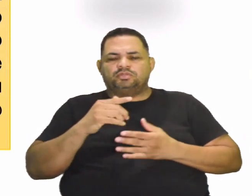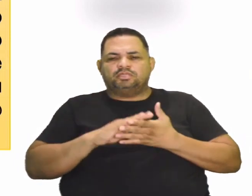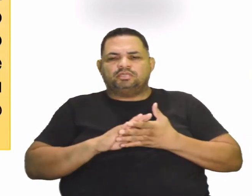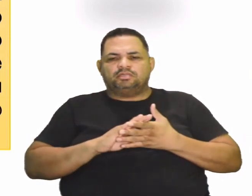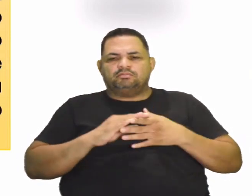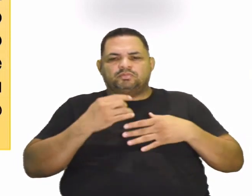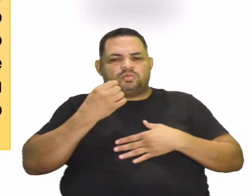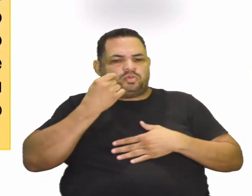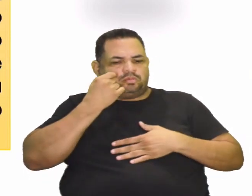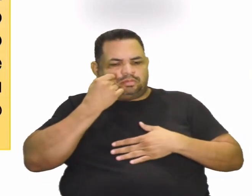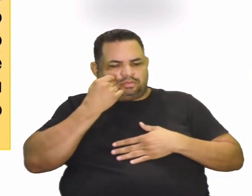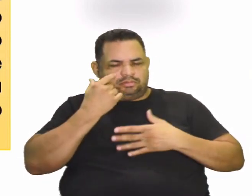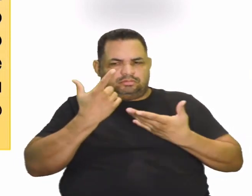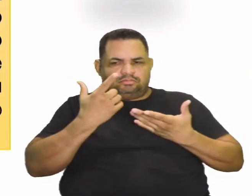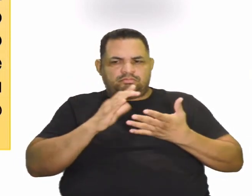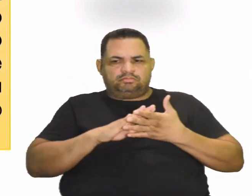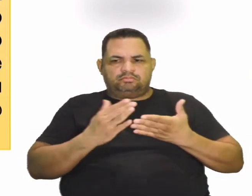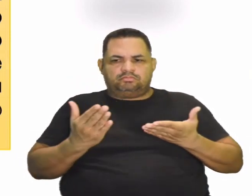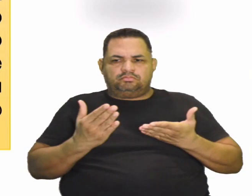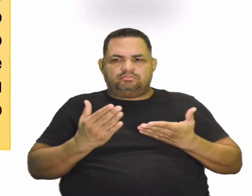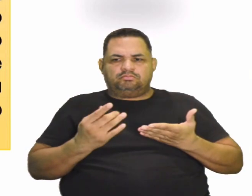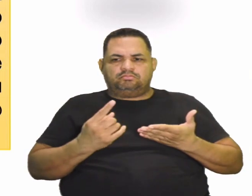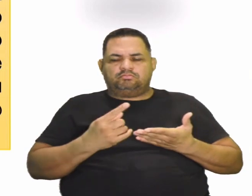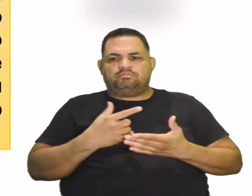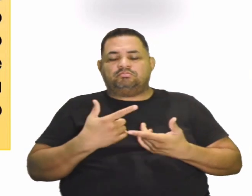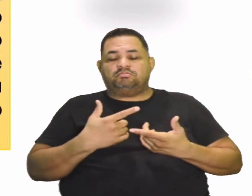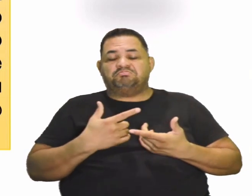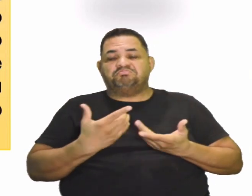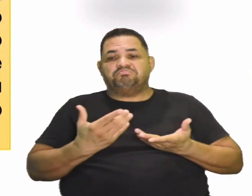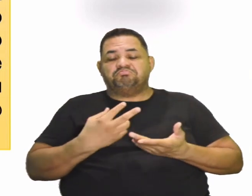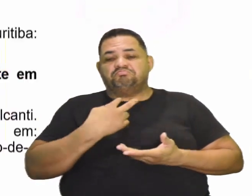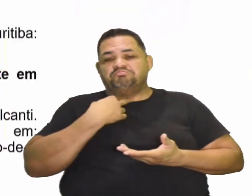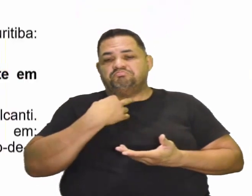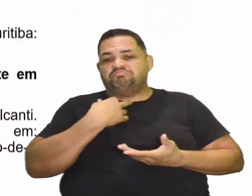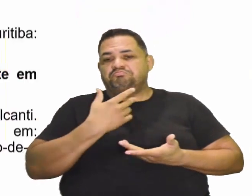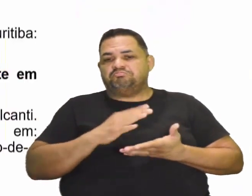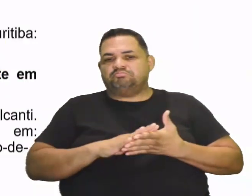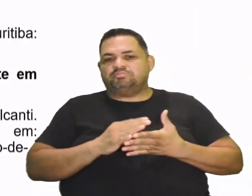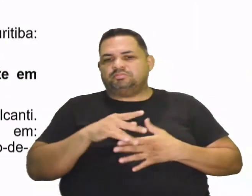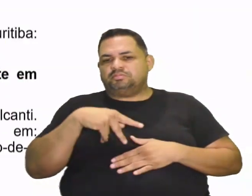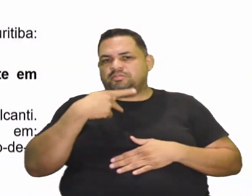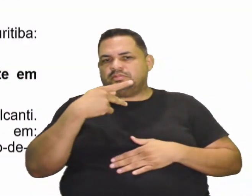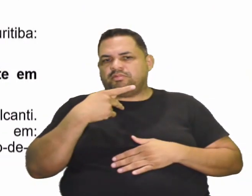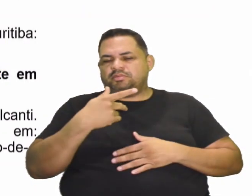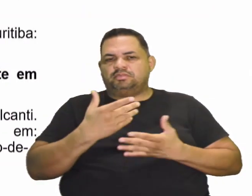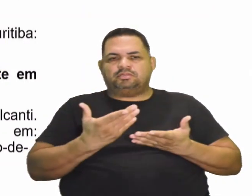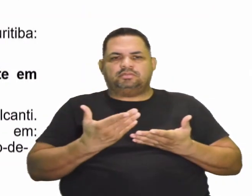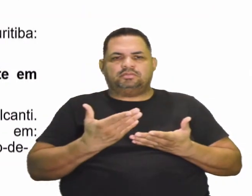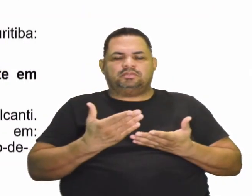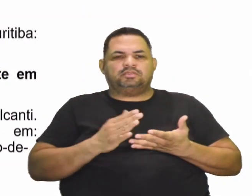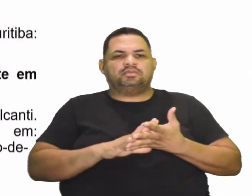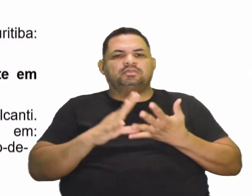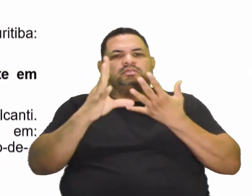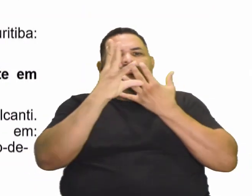desumanização, né, contra os seres humanos. Isso não podemos deixar de falar. Então, essas são as nossas referências.